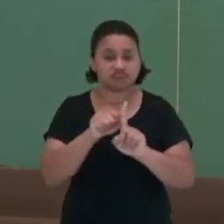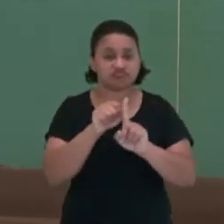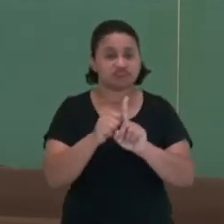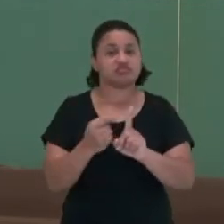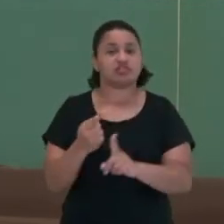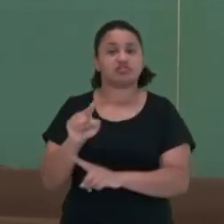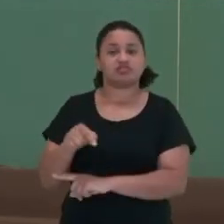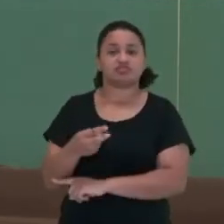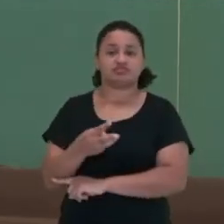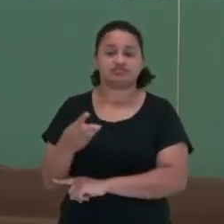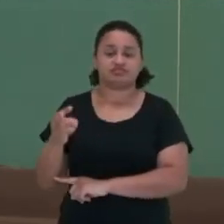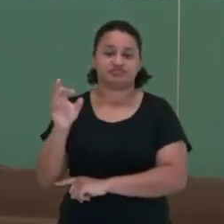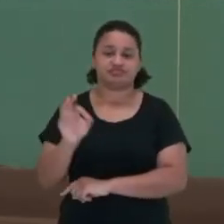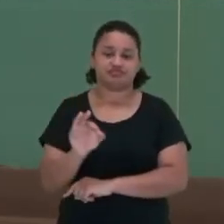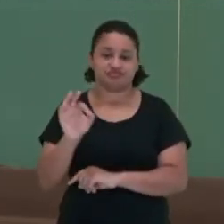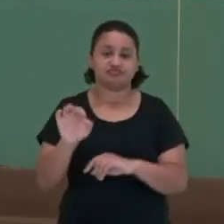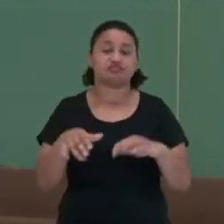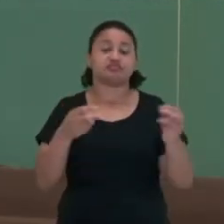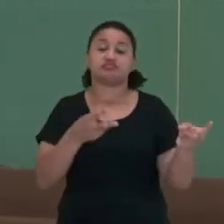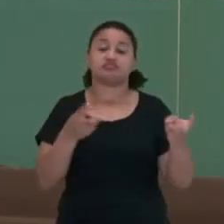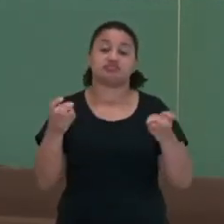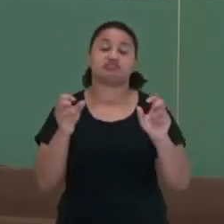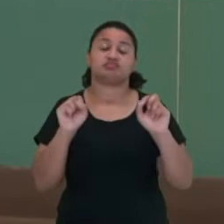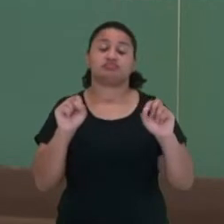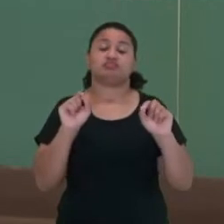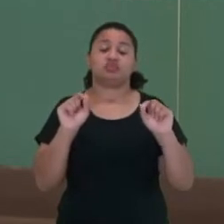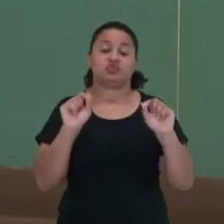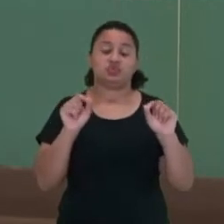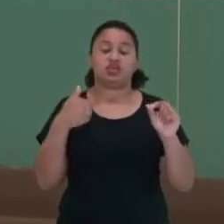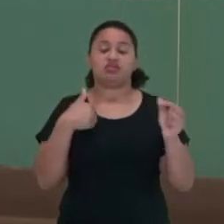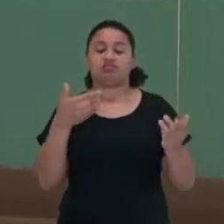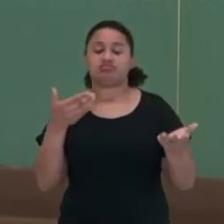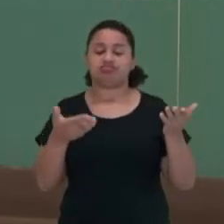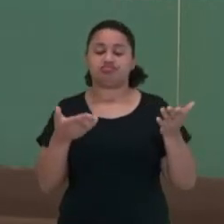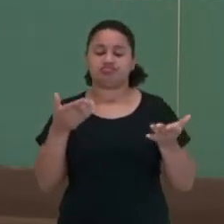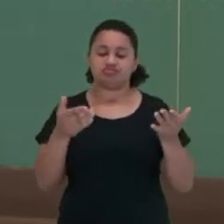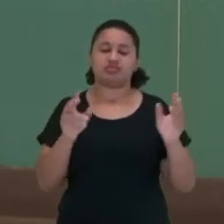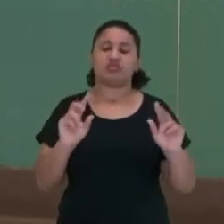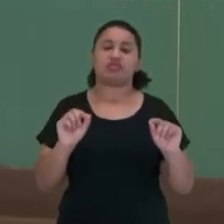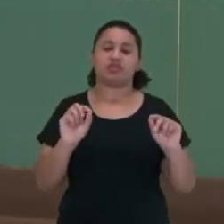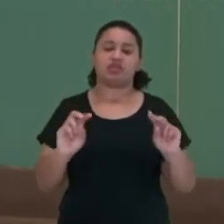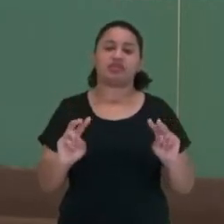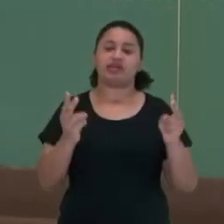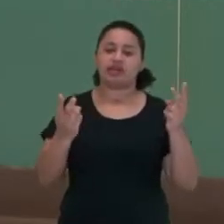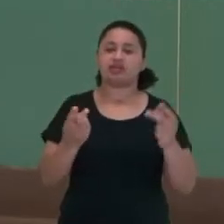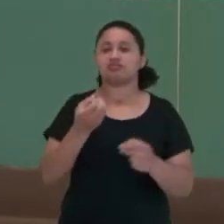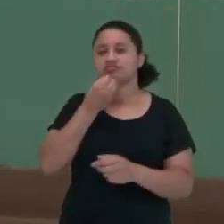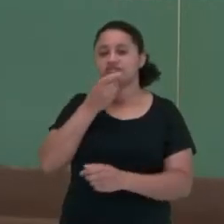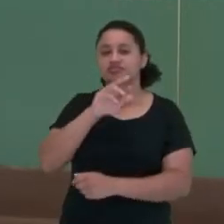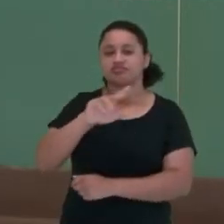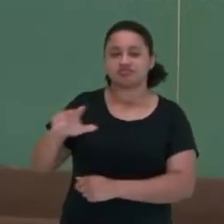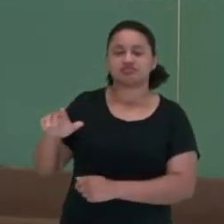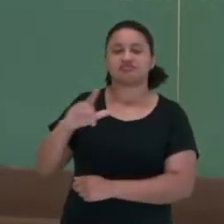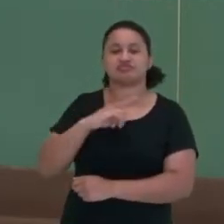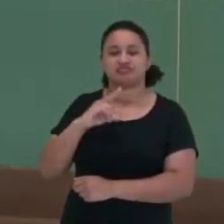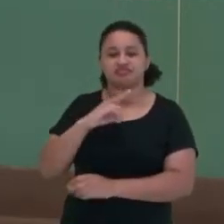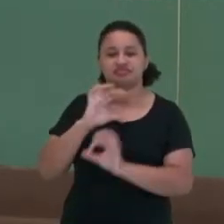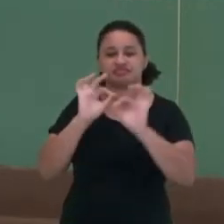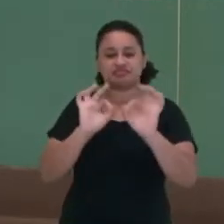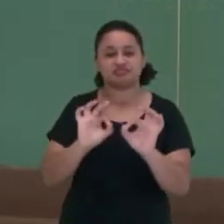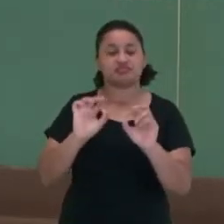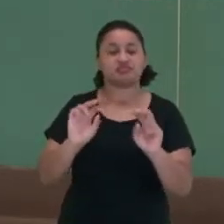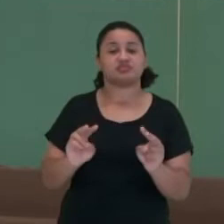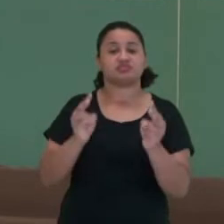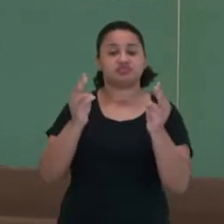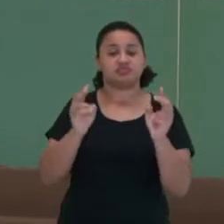1,33%. Então vocês vejam, se a gente pesar exatamente as vantagens dessa formalização, esse